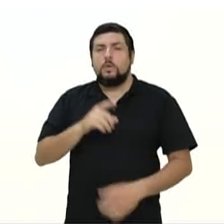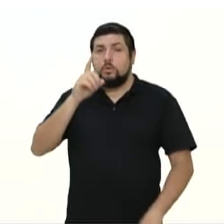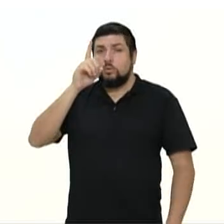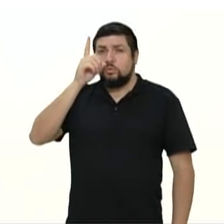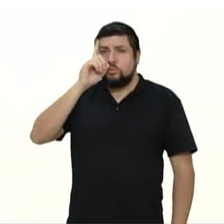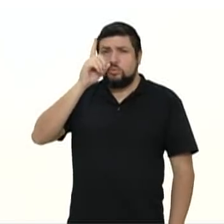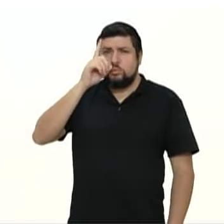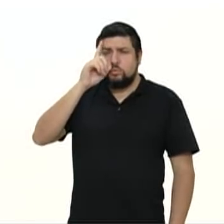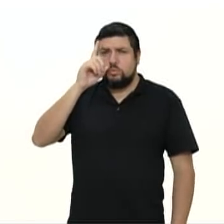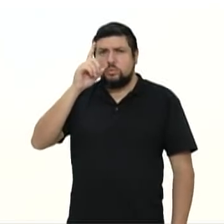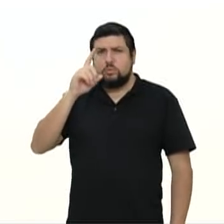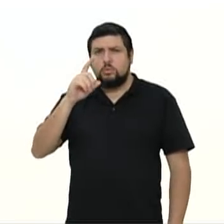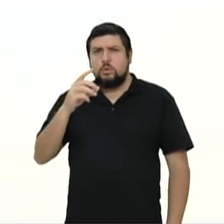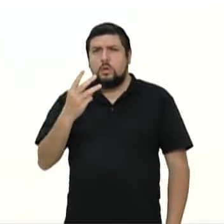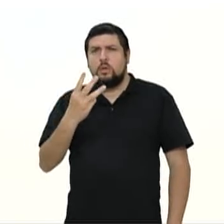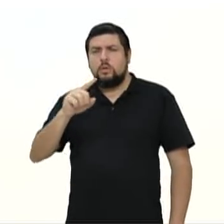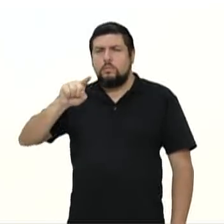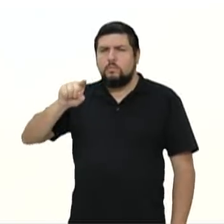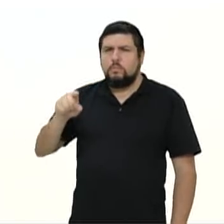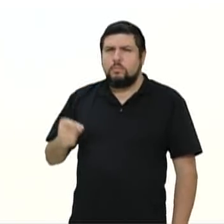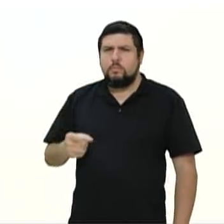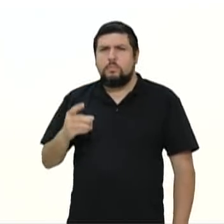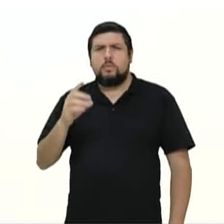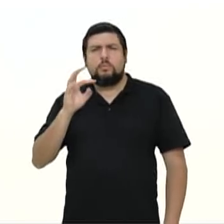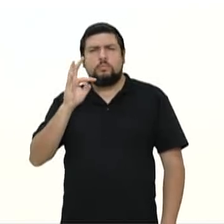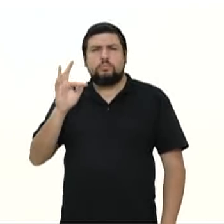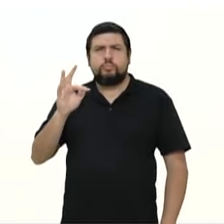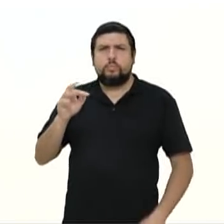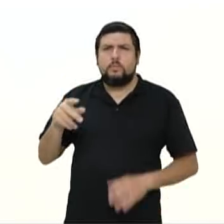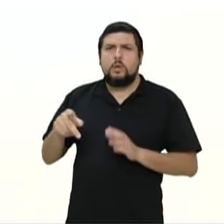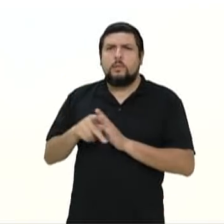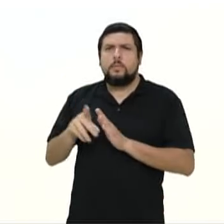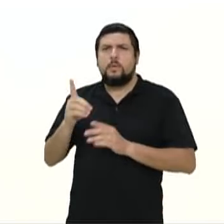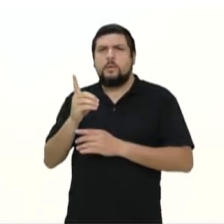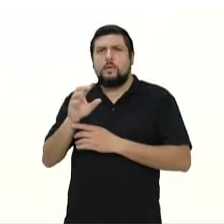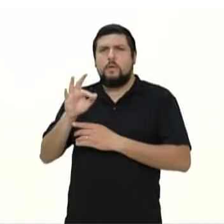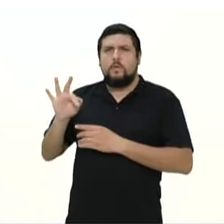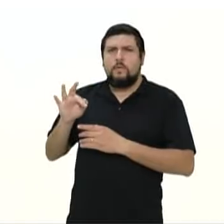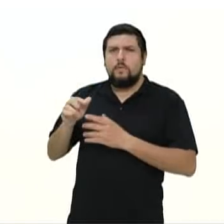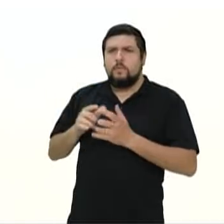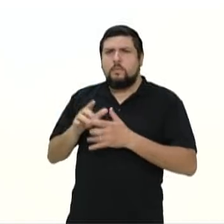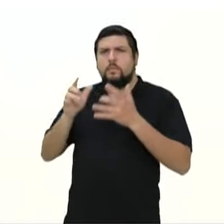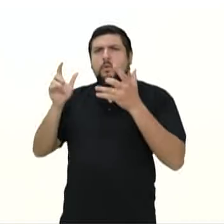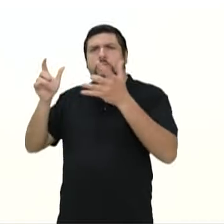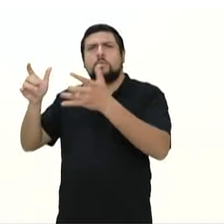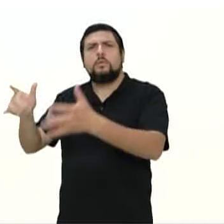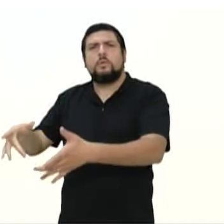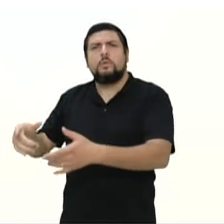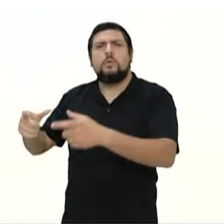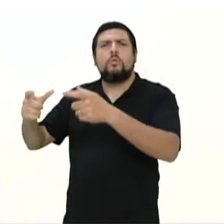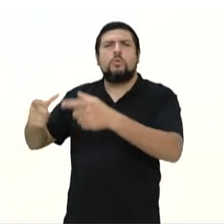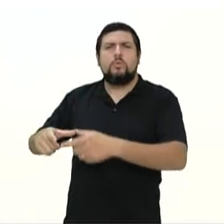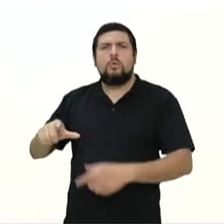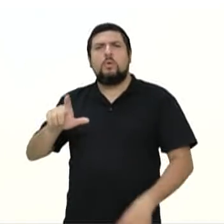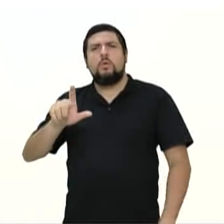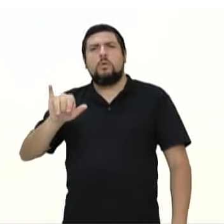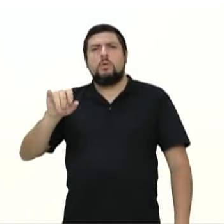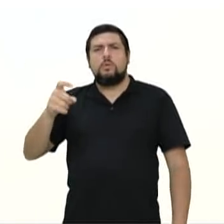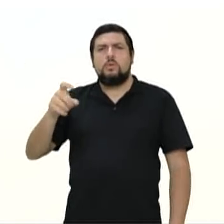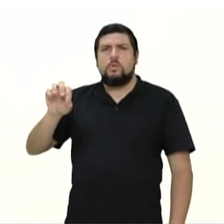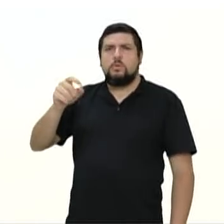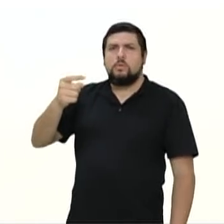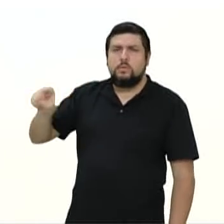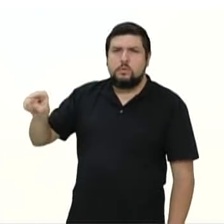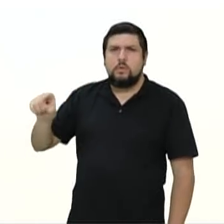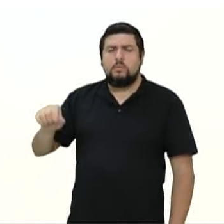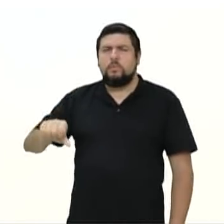3.000 toneladas de resíduos do Distrito Federal tinham como destinação final lixão, a pior forma